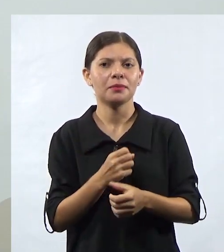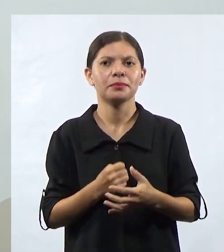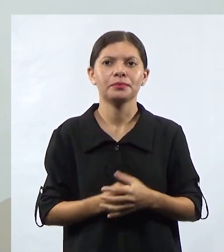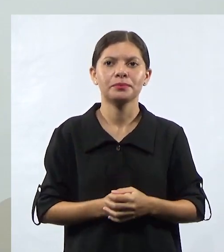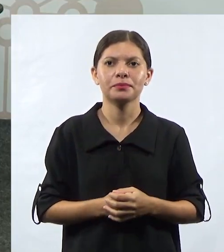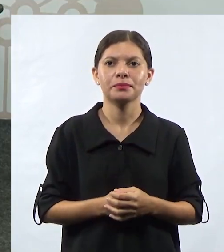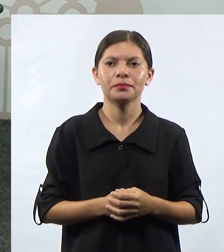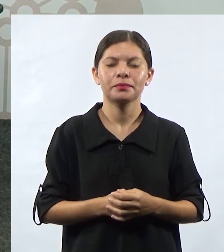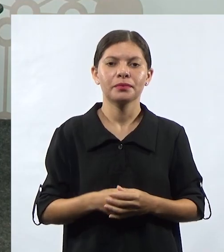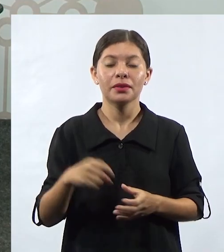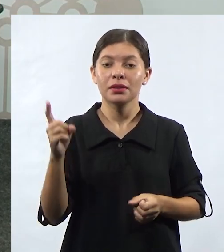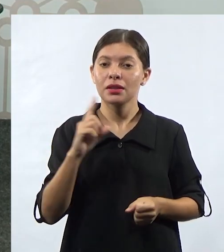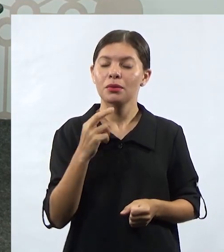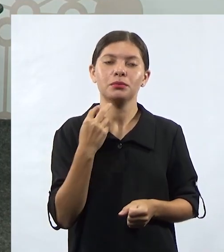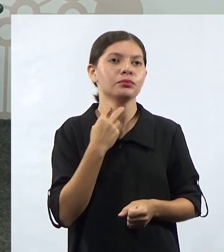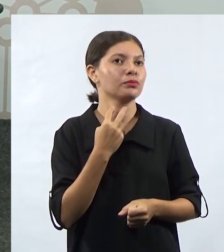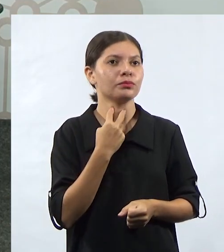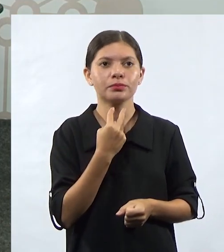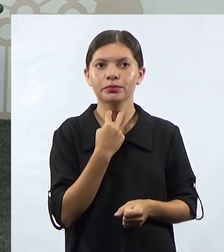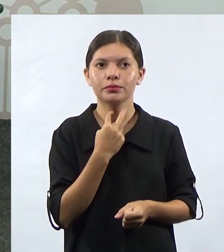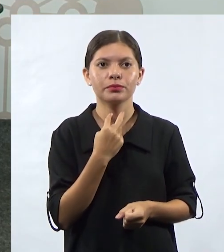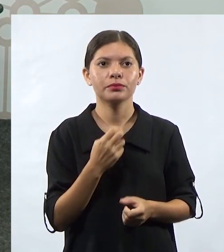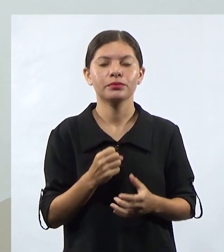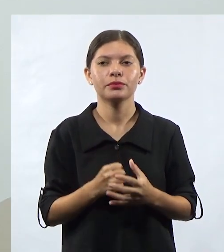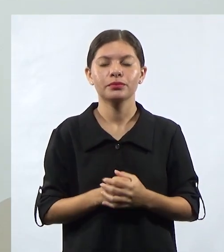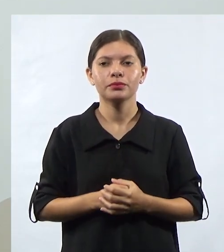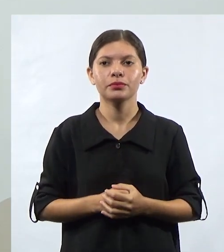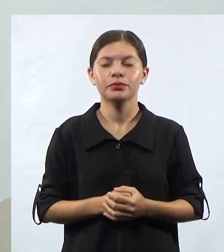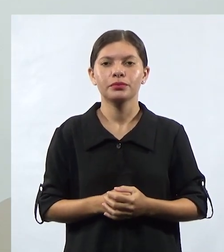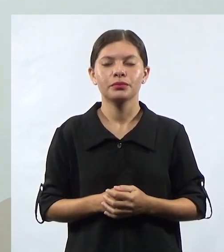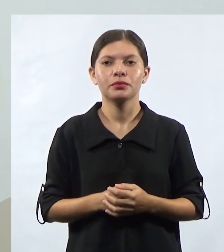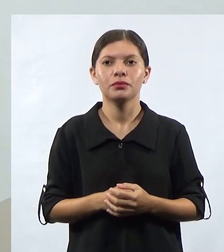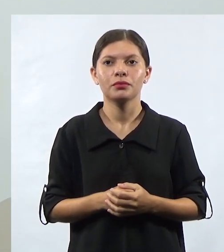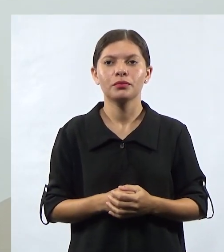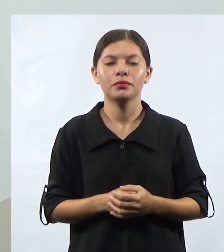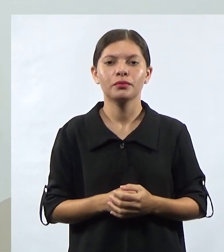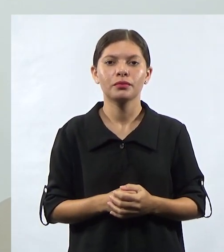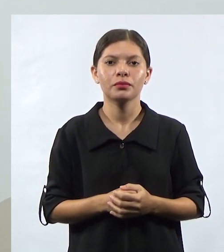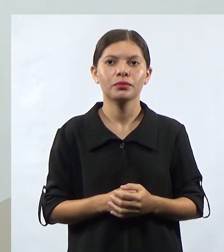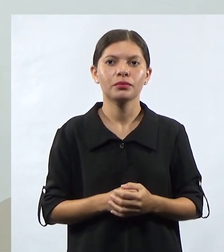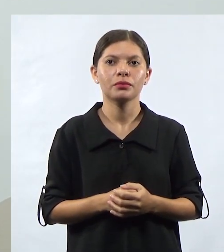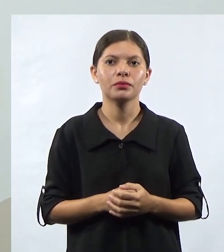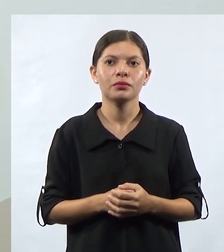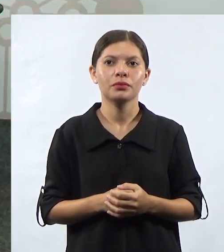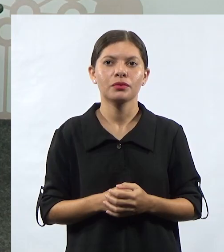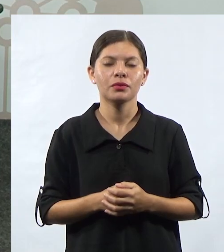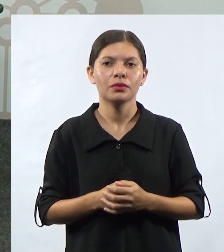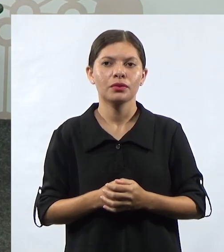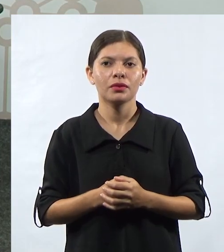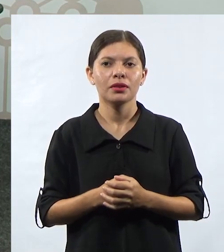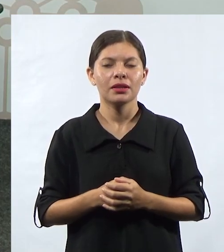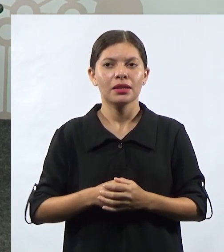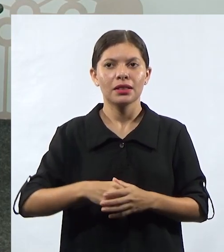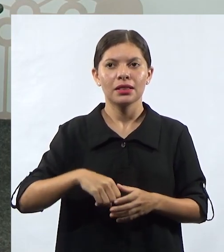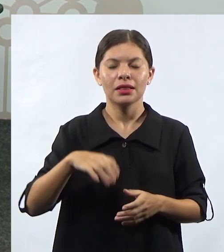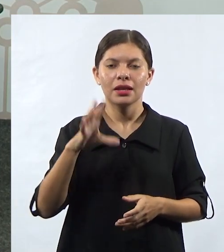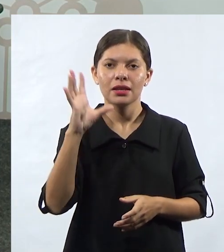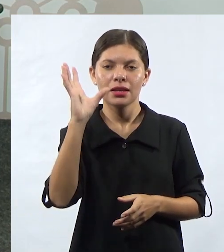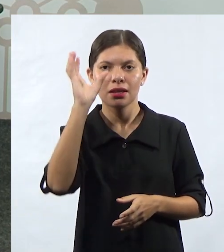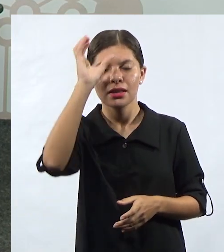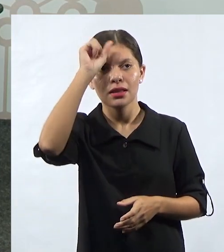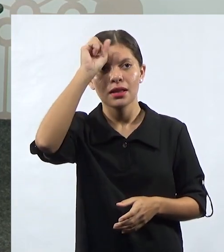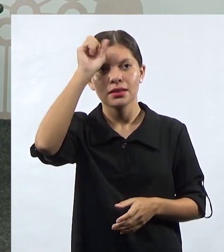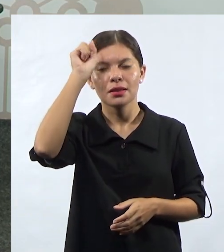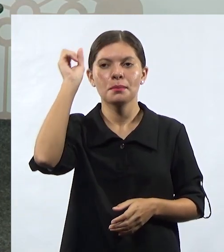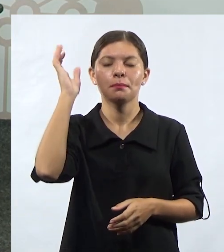você? Não pode ser assim, né? Você tem que aí ter um jogo de cintura, né? Para que,